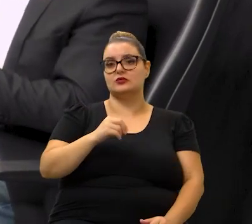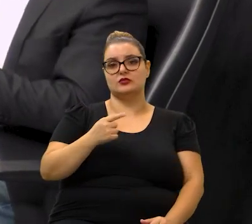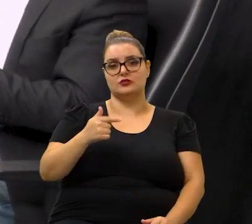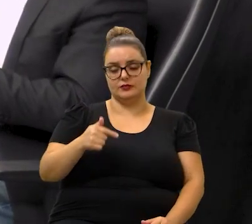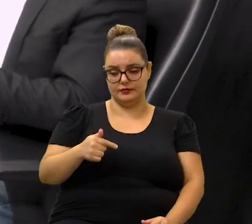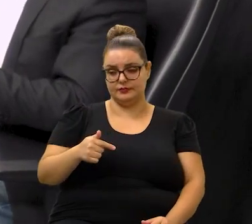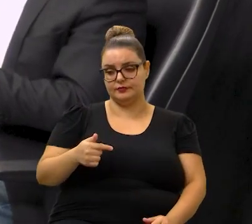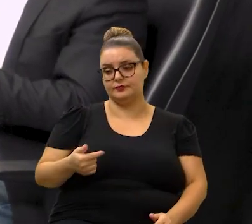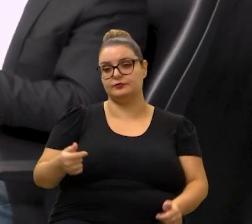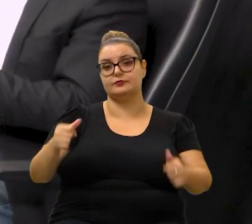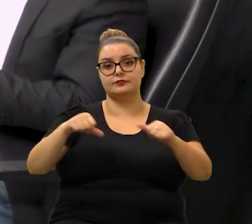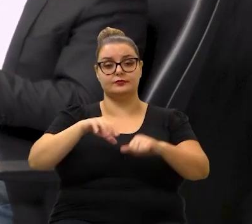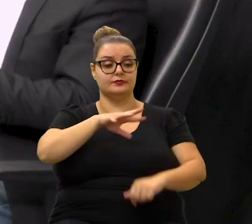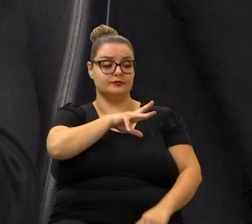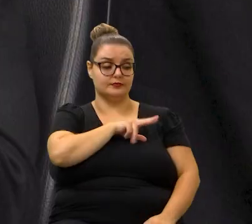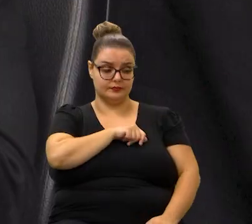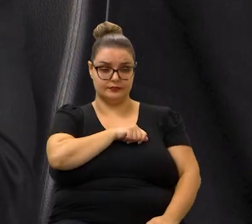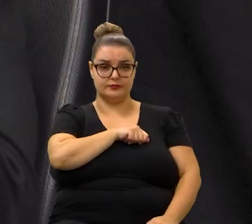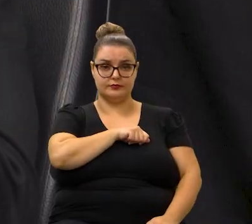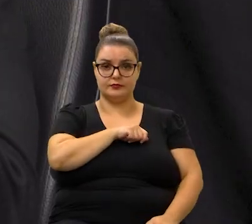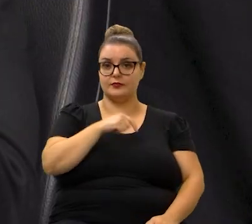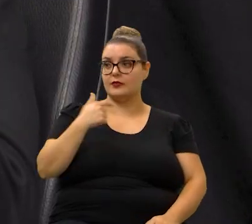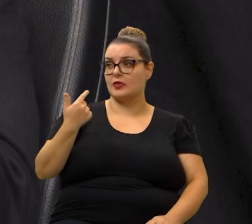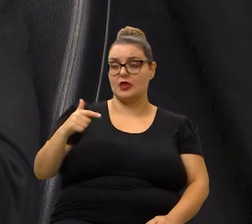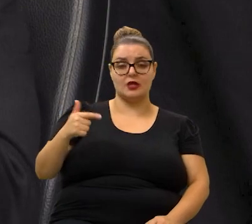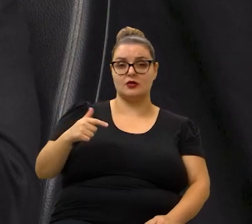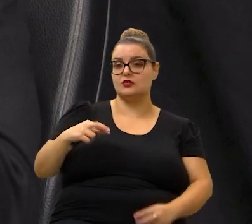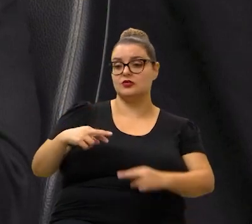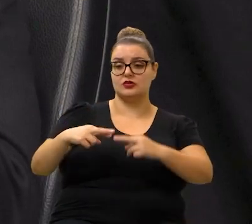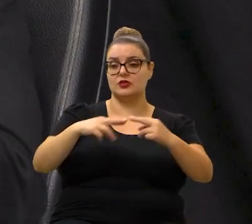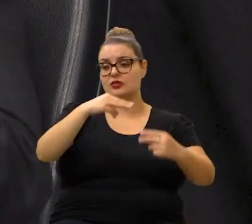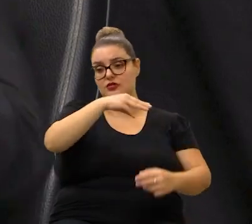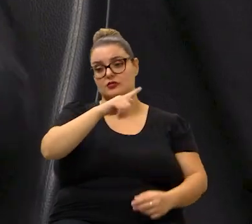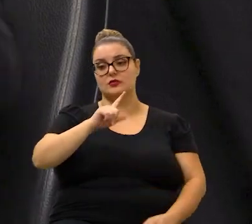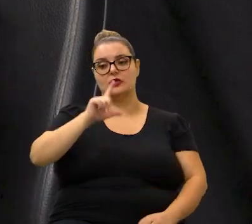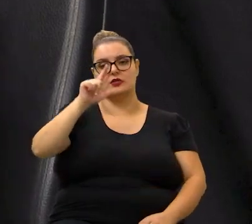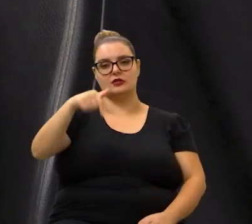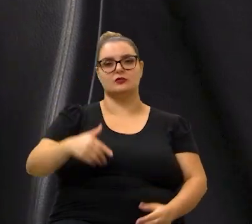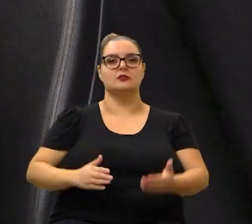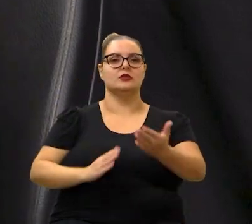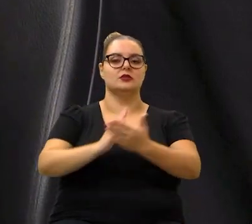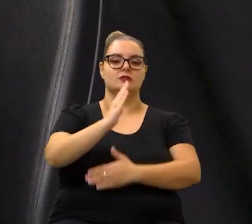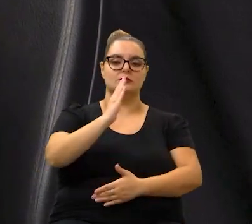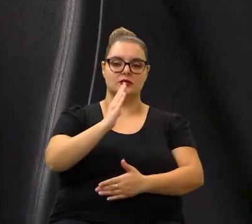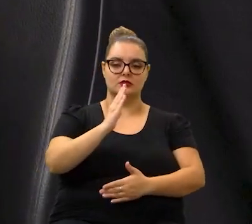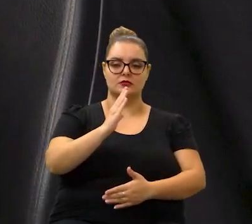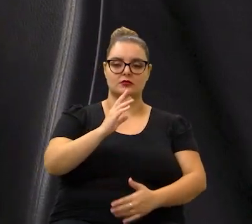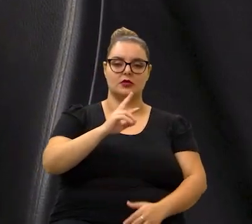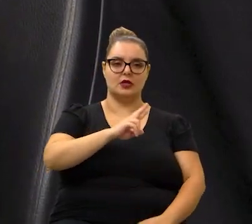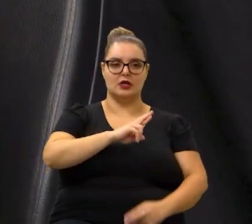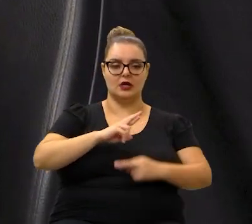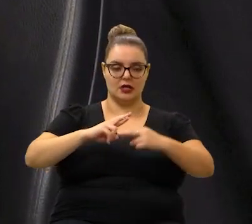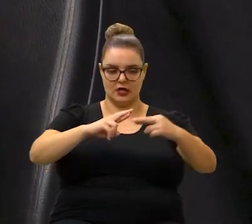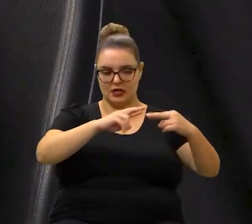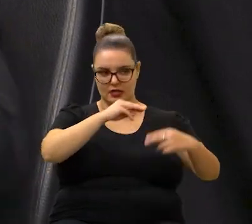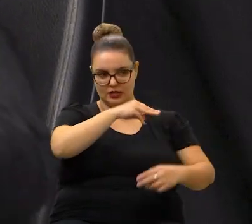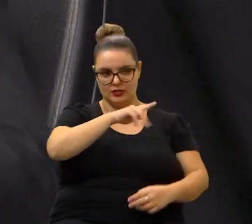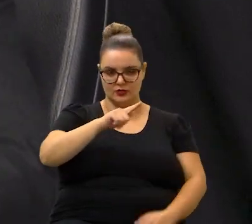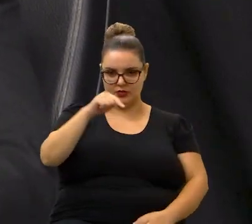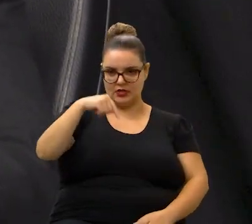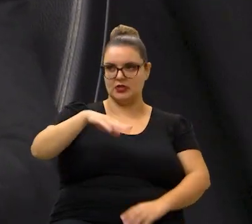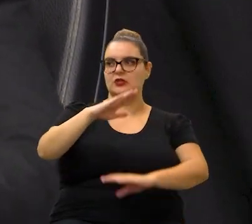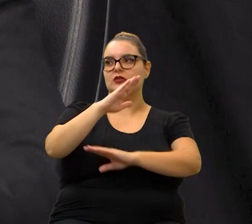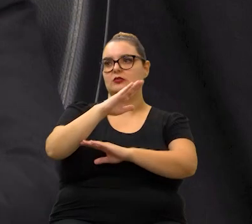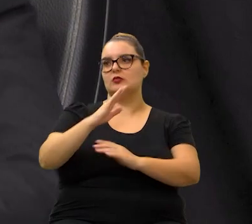essa crise no SAMU porque não existia ainda a rede maruga depois nós aprovamos a rede maruga aqui na